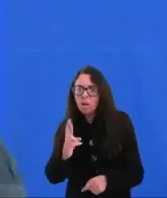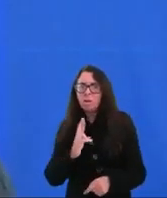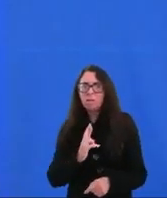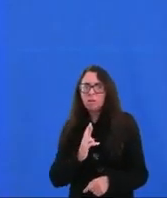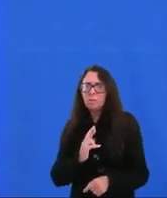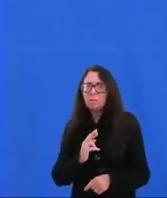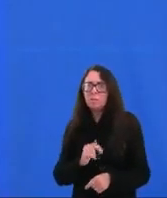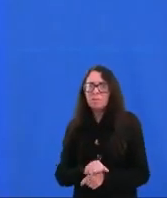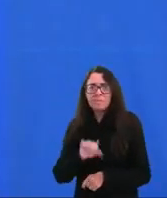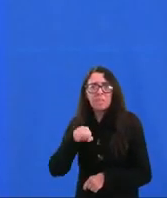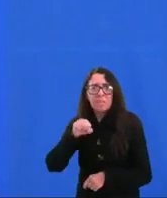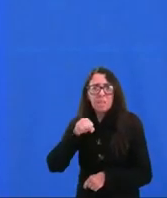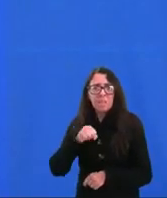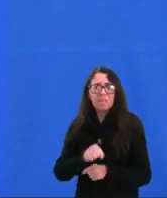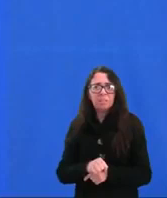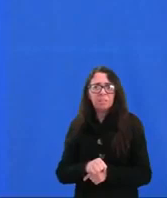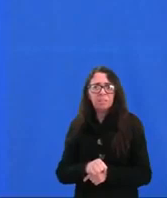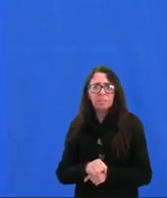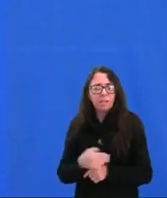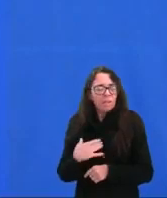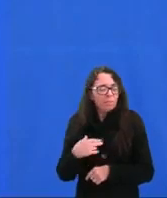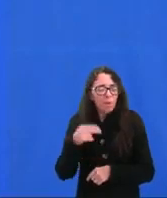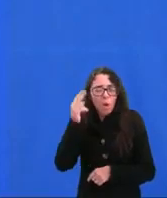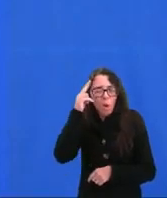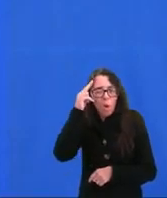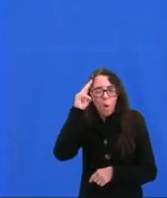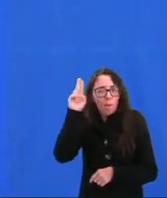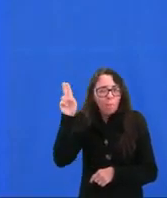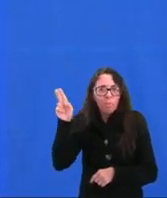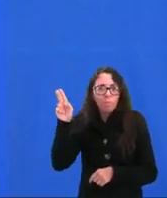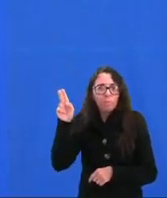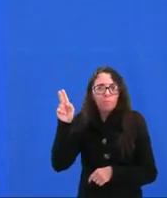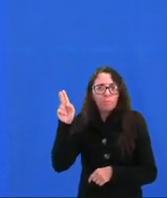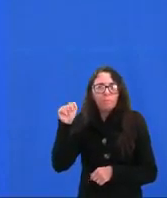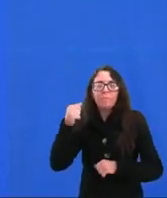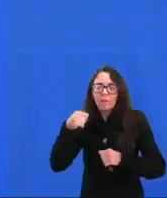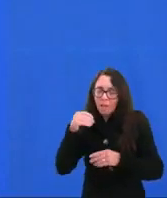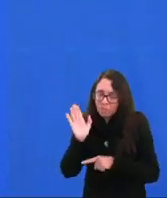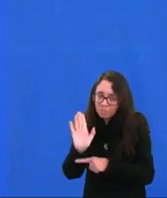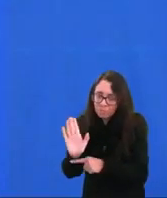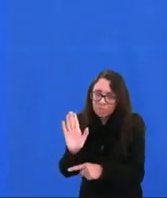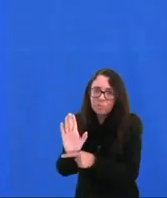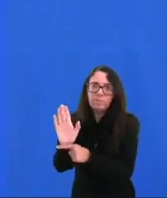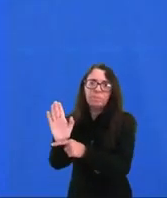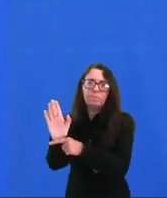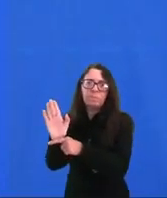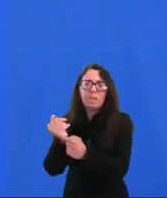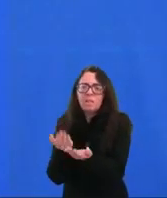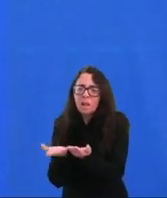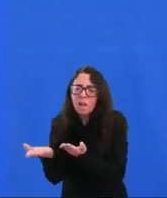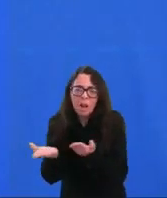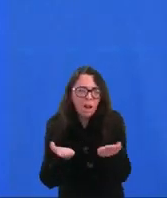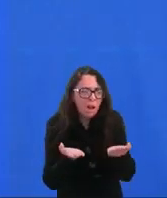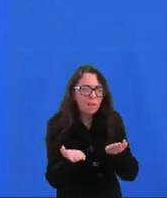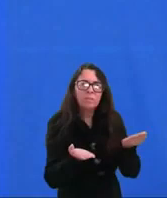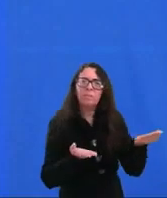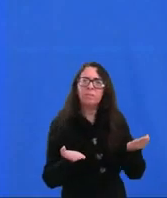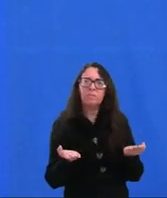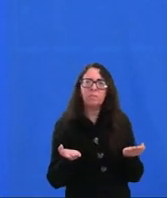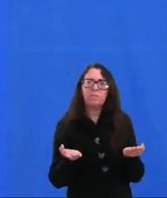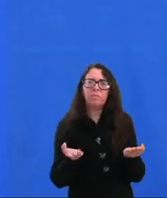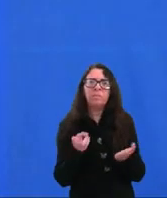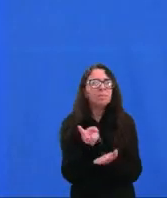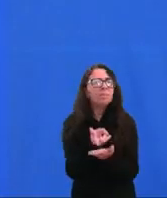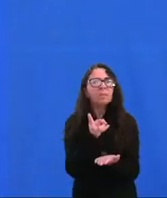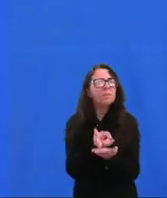arrisco a dizer que eu sou um servo de Cristo plenamente. Eu tento ser e devo tentar